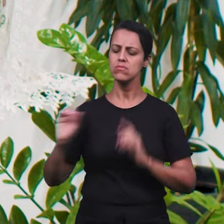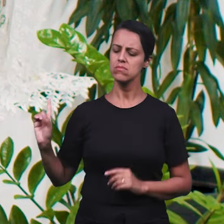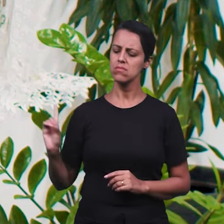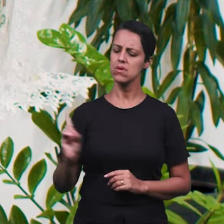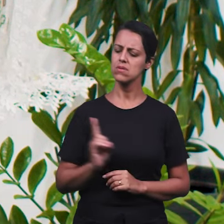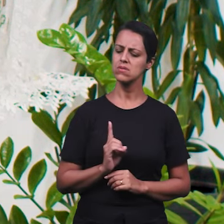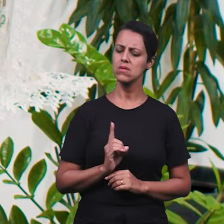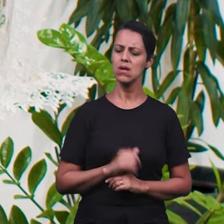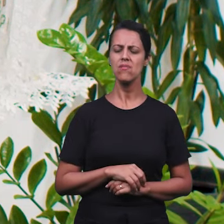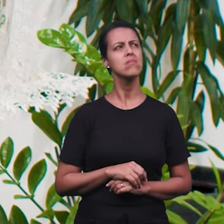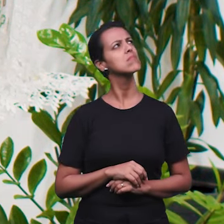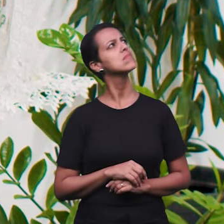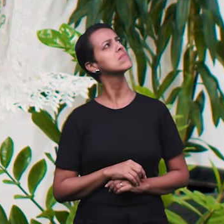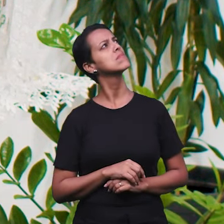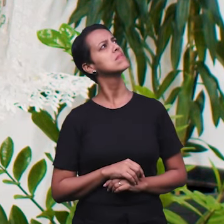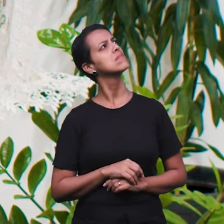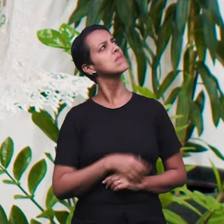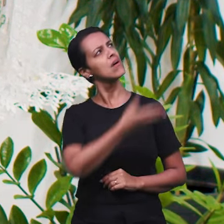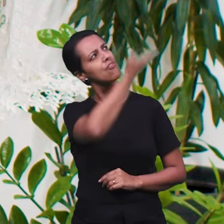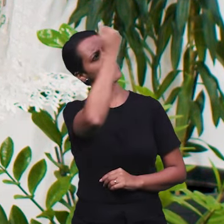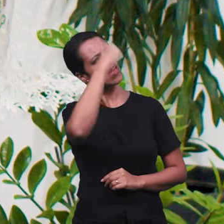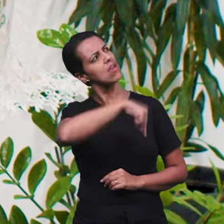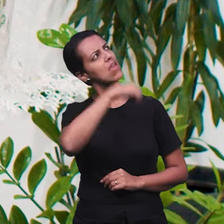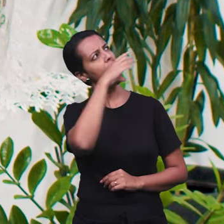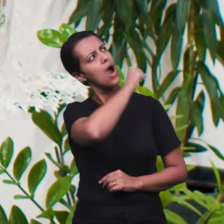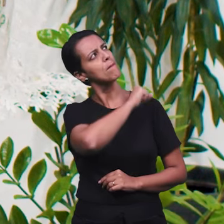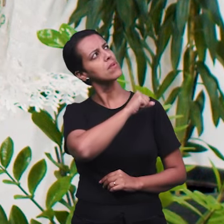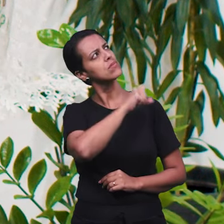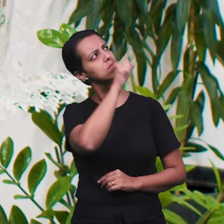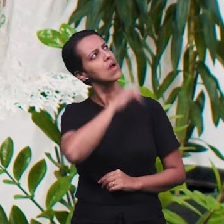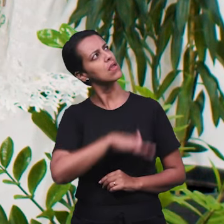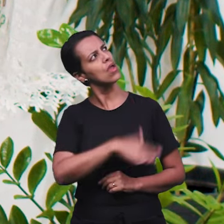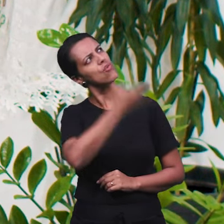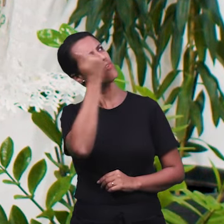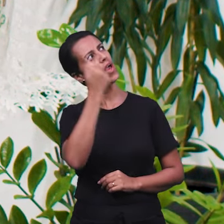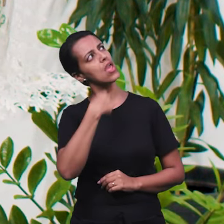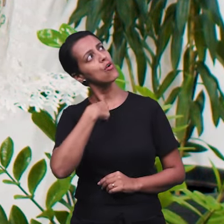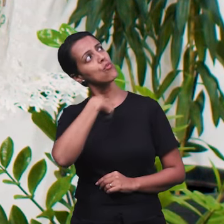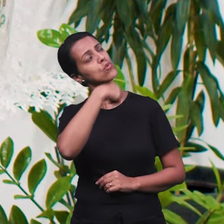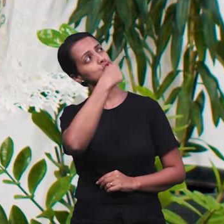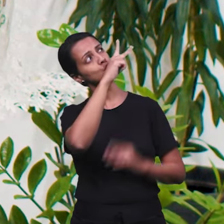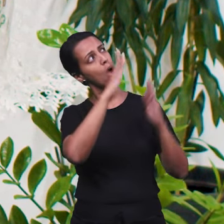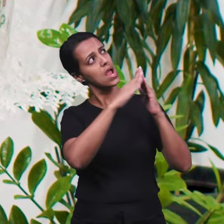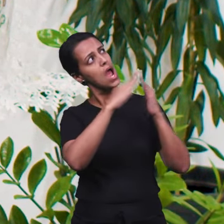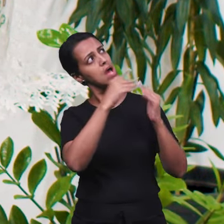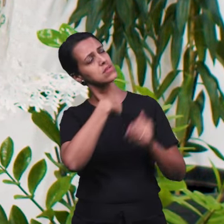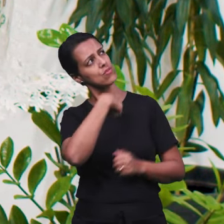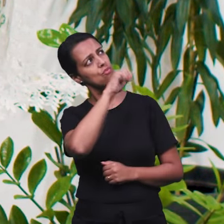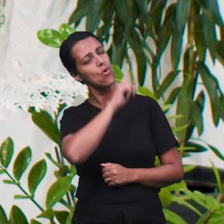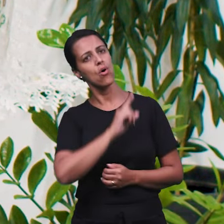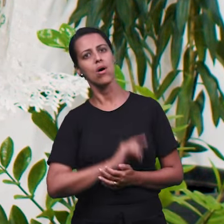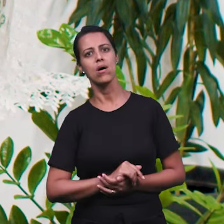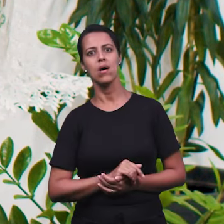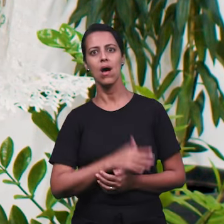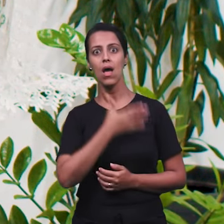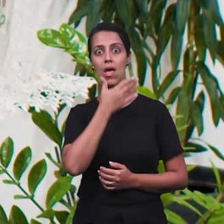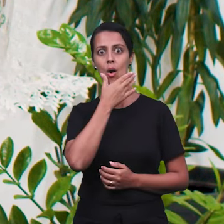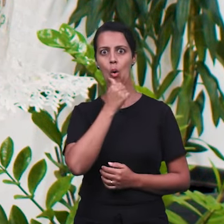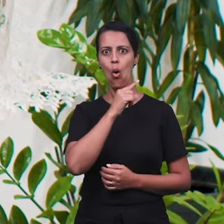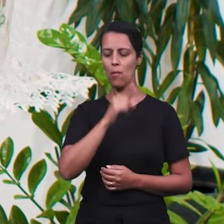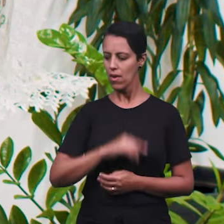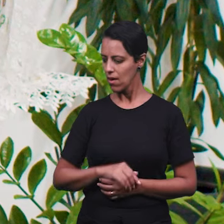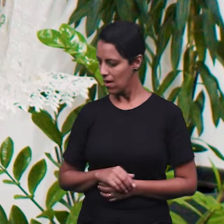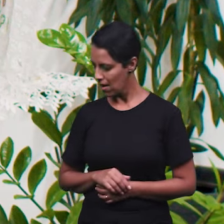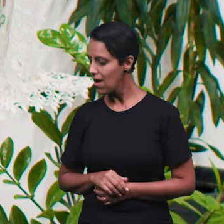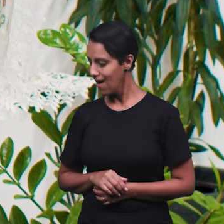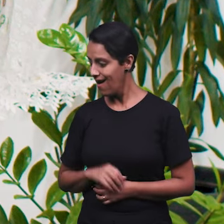pediu né Para que Zaqueu pudesse descer depressa pois o senhor iria pousar ali na casa de Zaqueu Zaqueu desceu